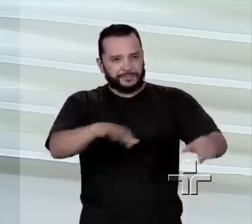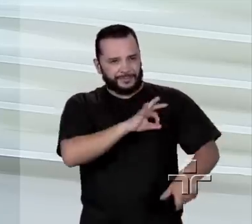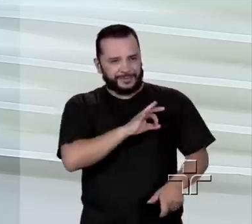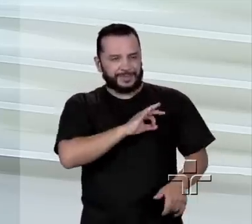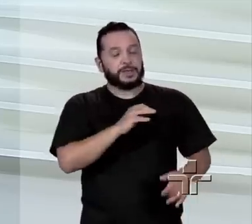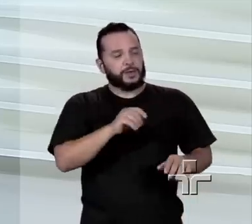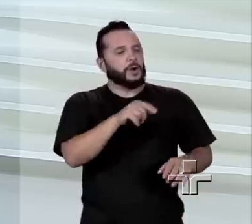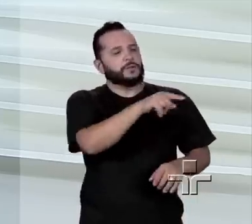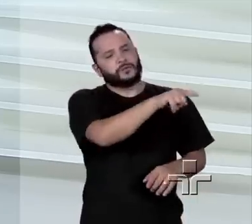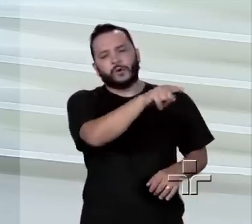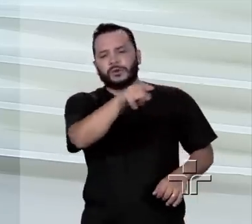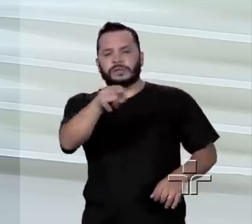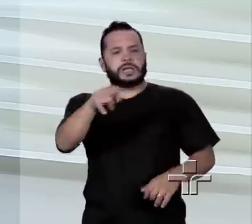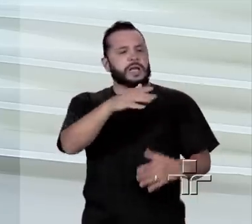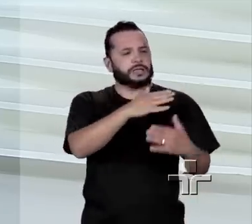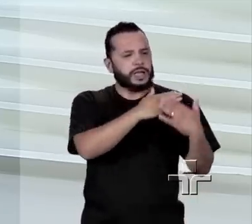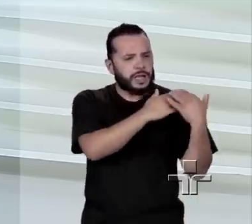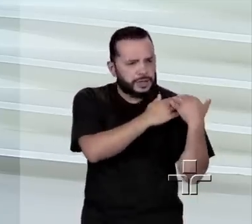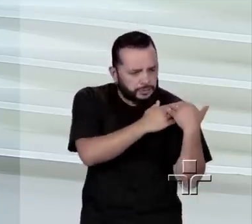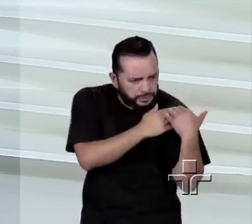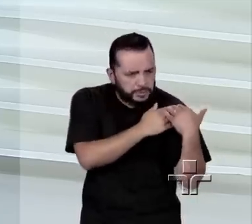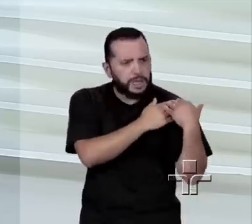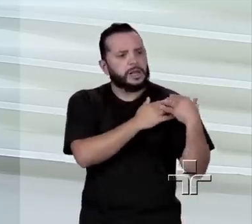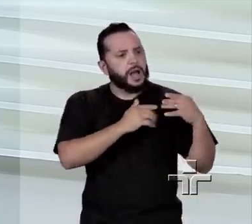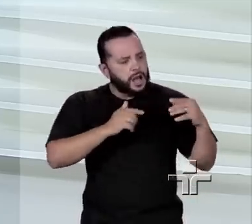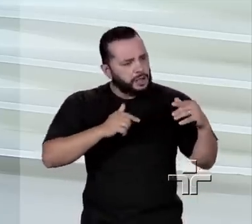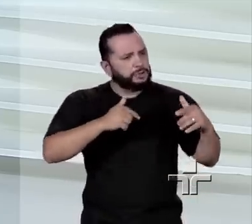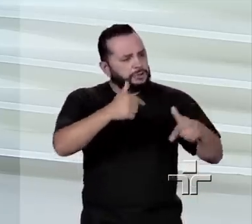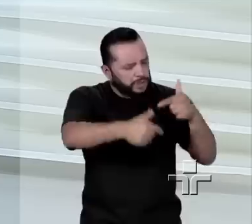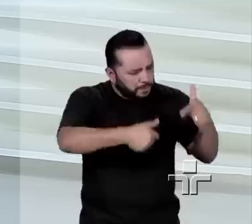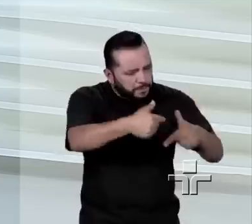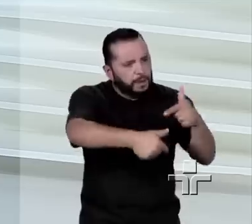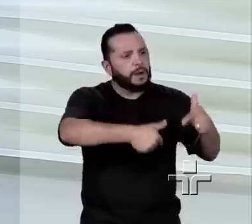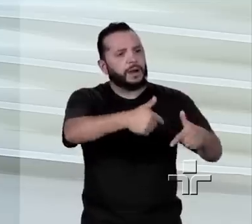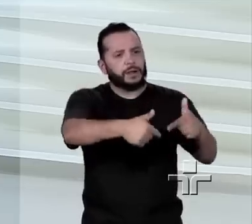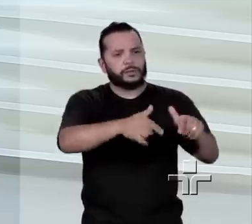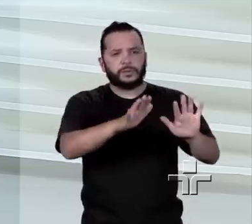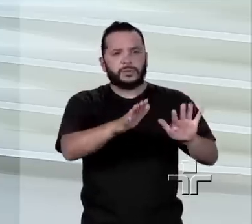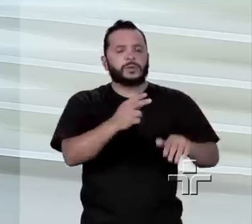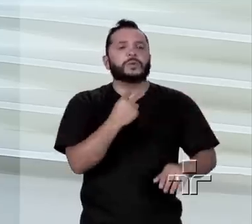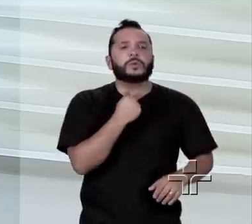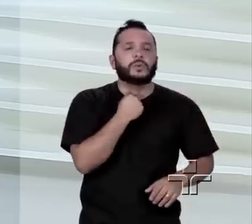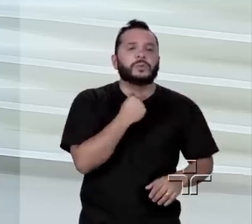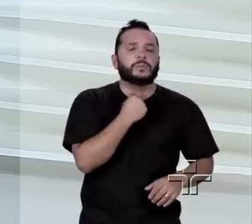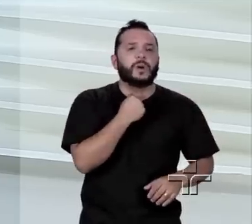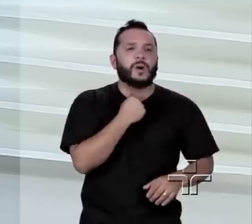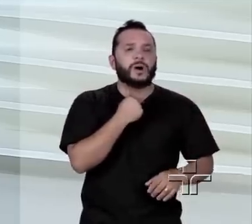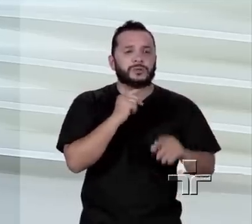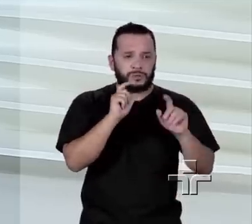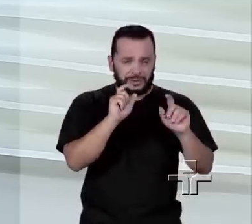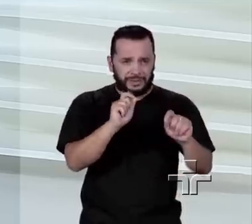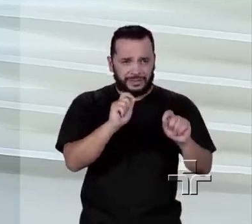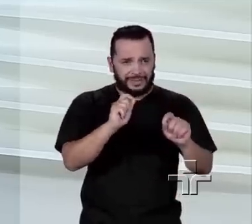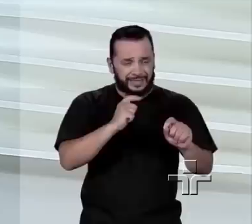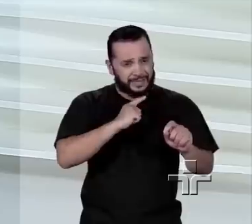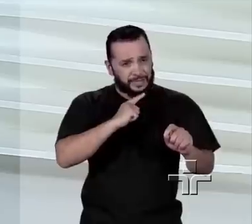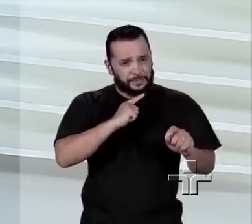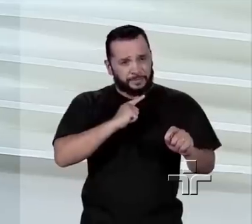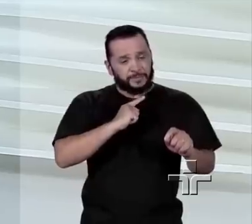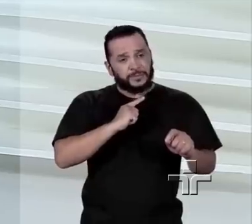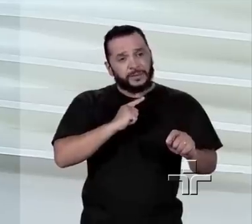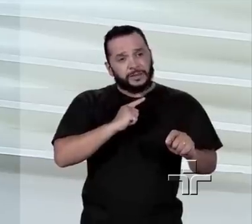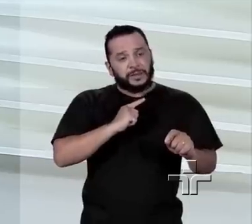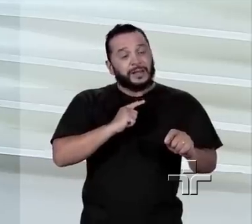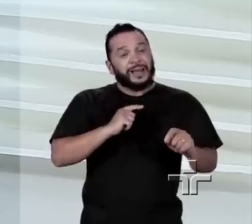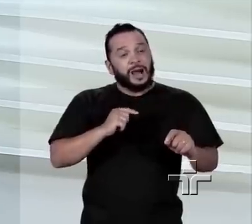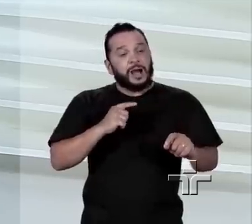muita responsabilidade em cada uma das suas ações. Não existe terceirização do bumbum na hora de sentar no banco dos